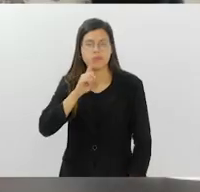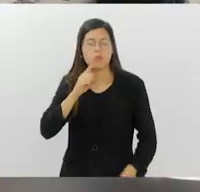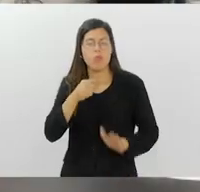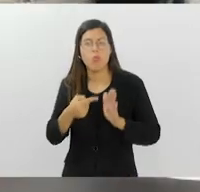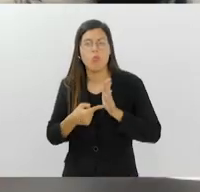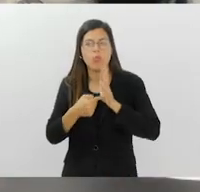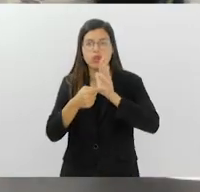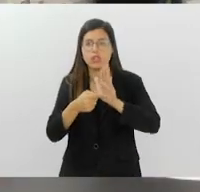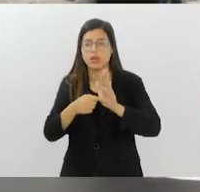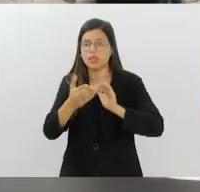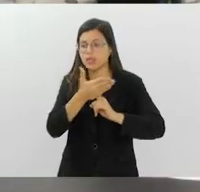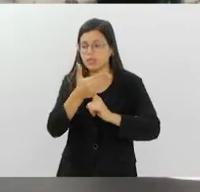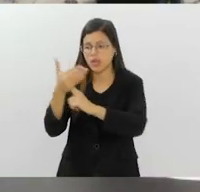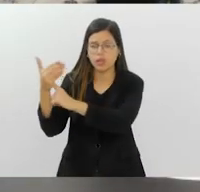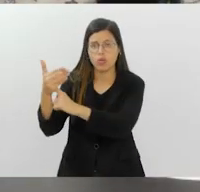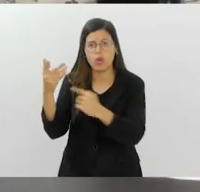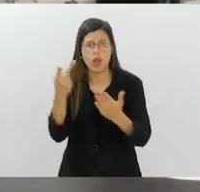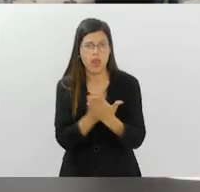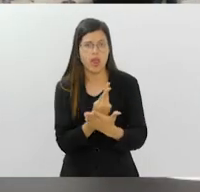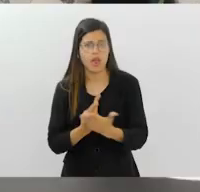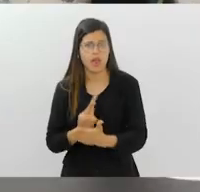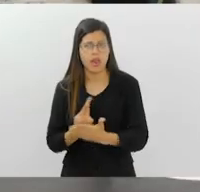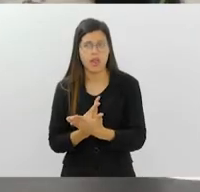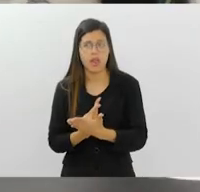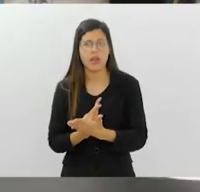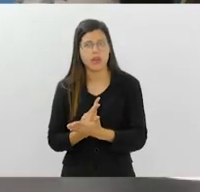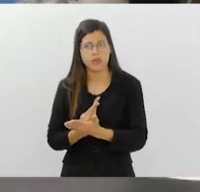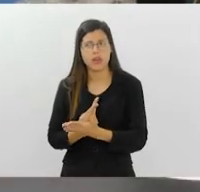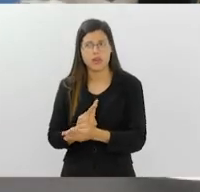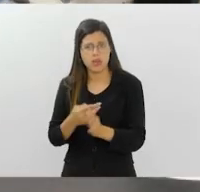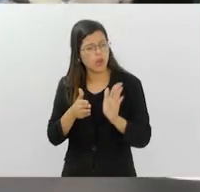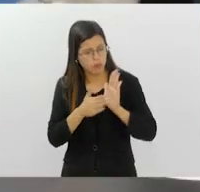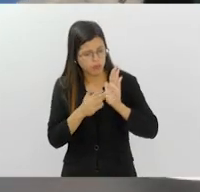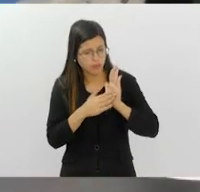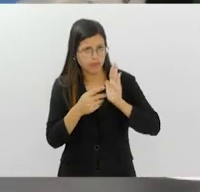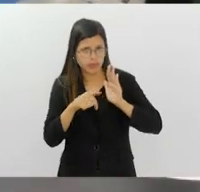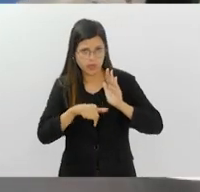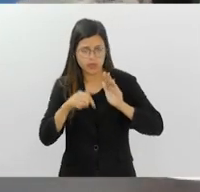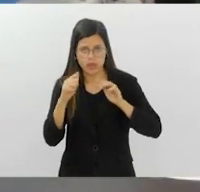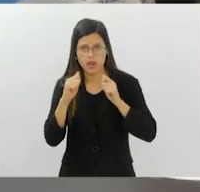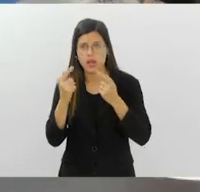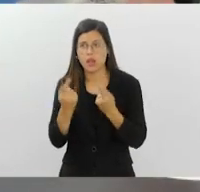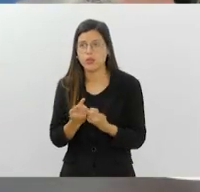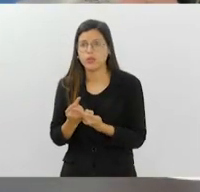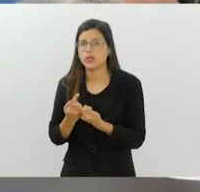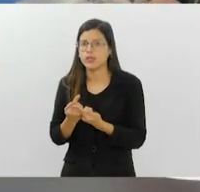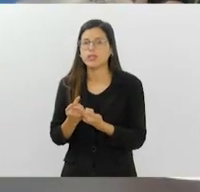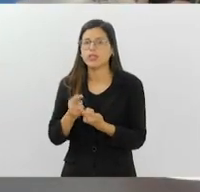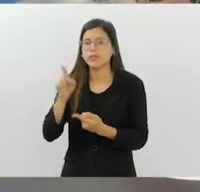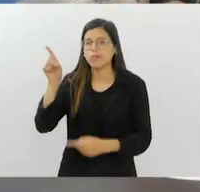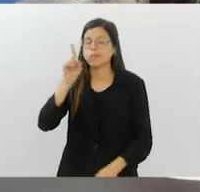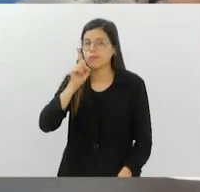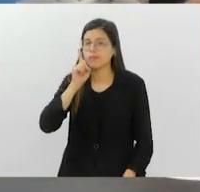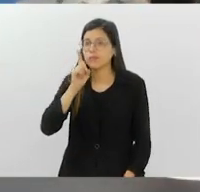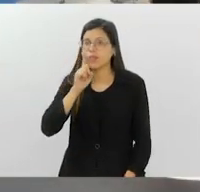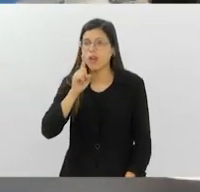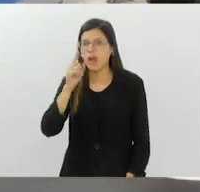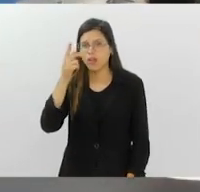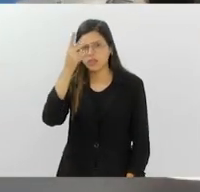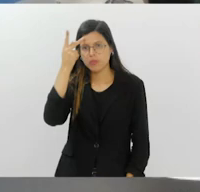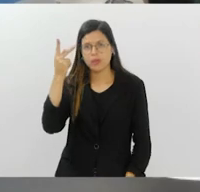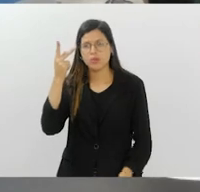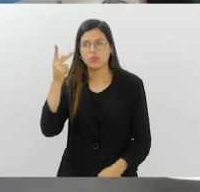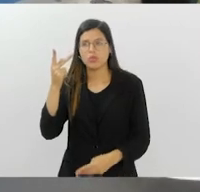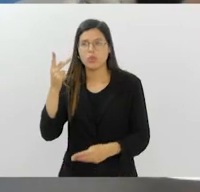tecnologia por vezes erra os congressistas e é algo que eu propus aqui na lerd os congressistas foram eh reconhecidos seus